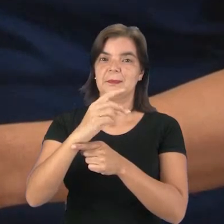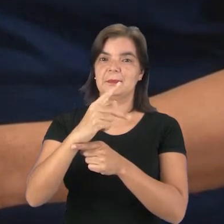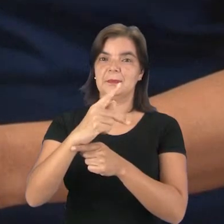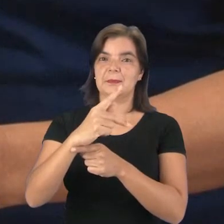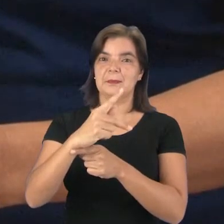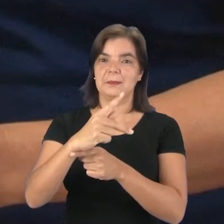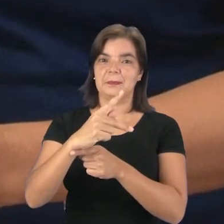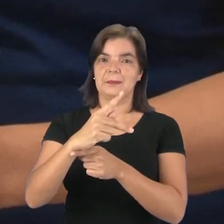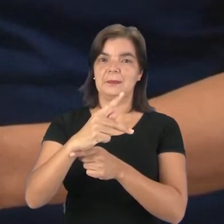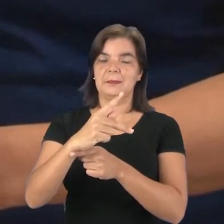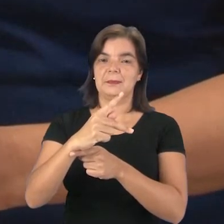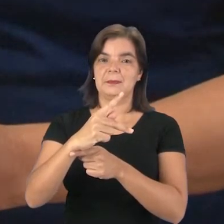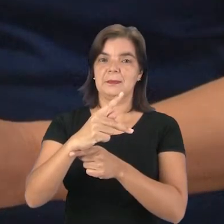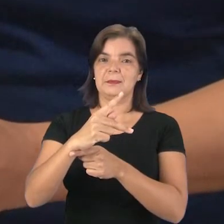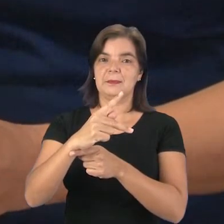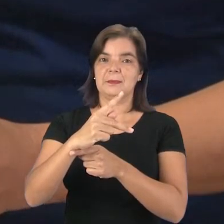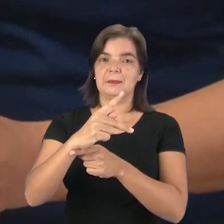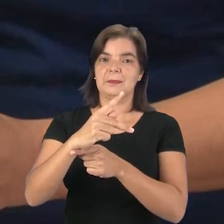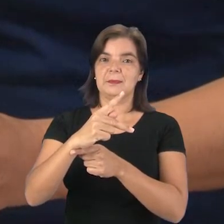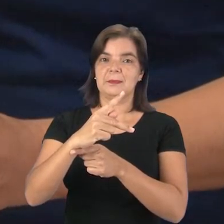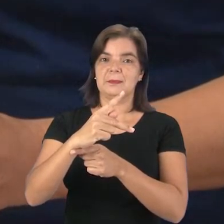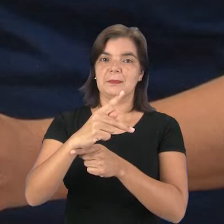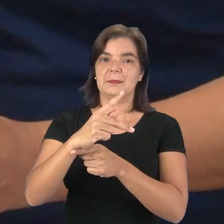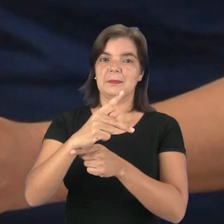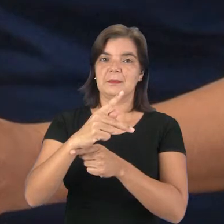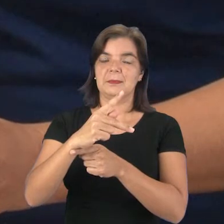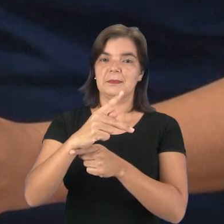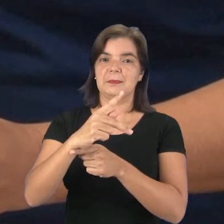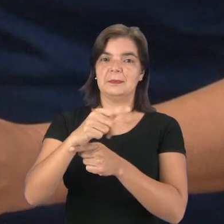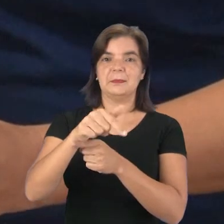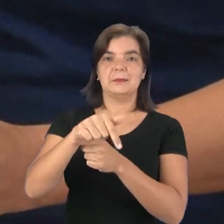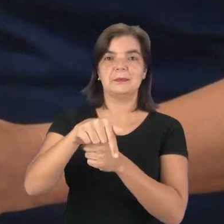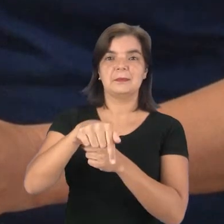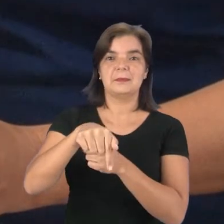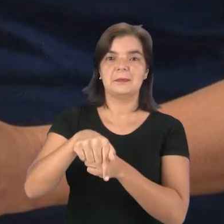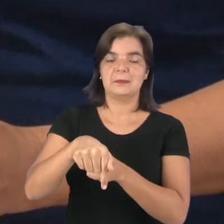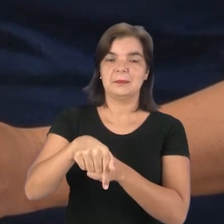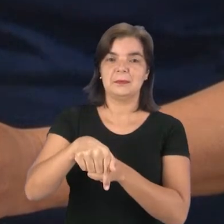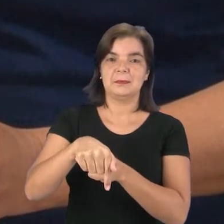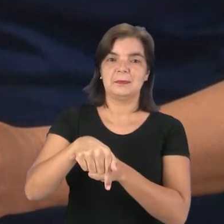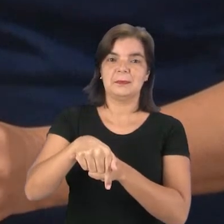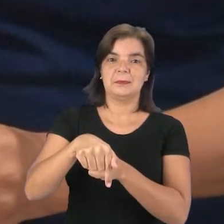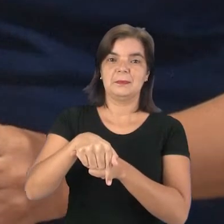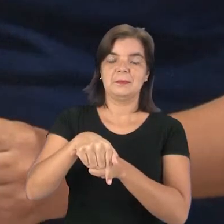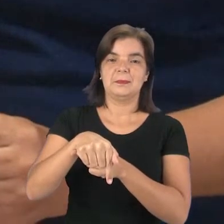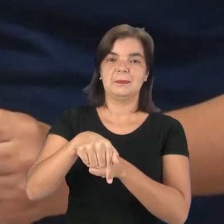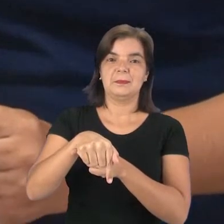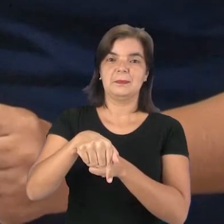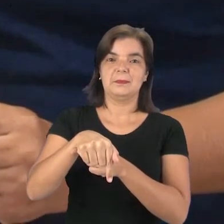i p o quê